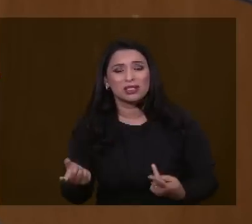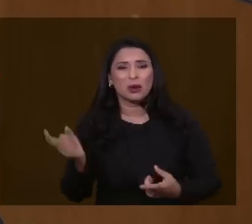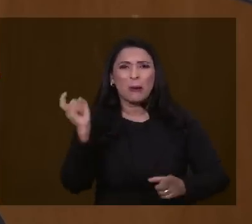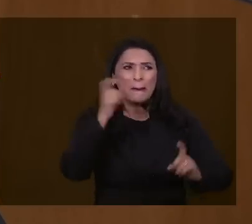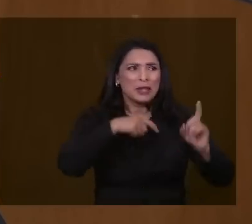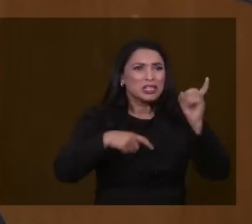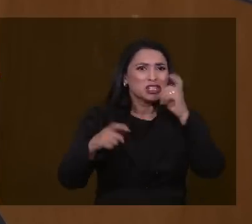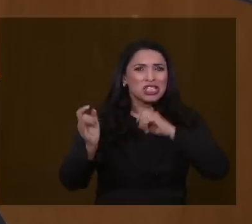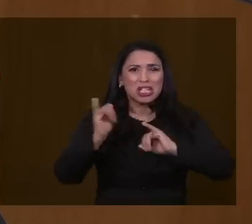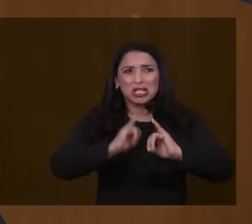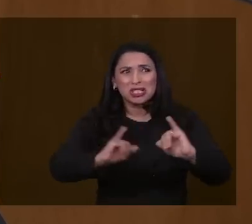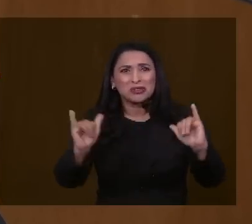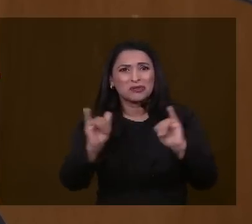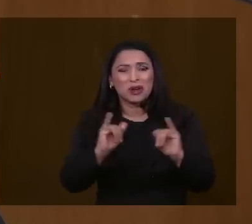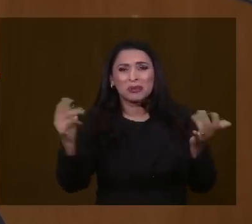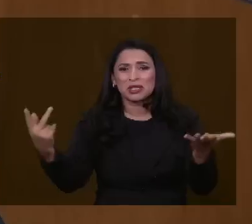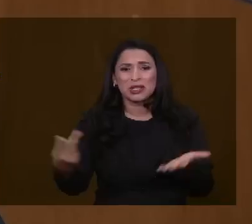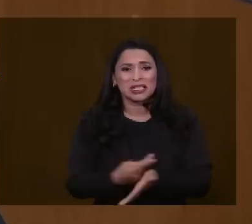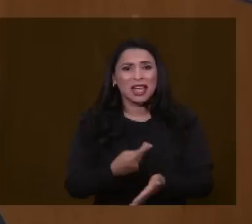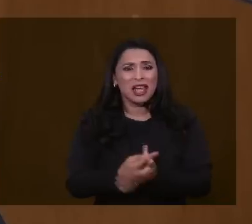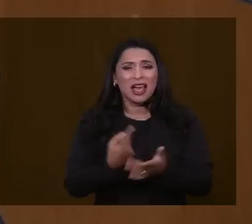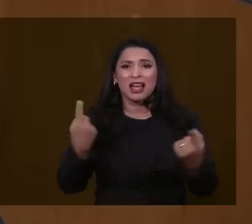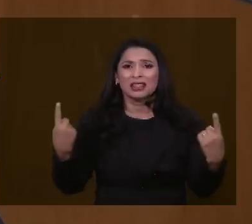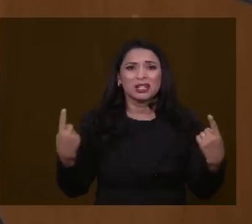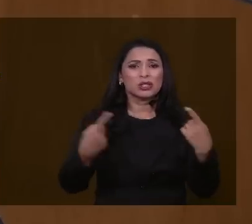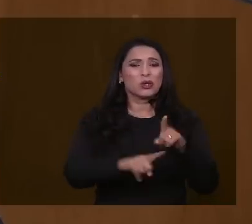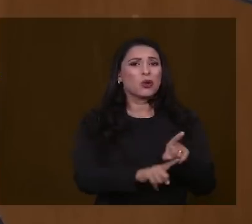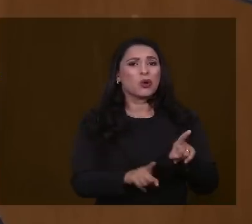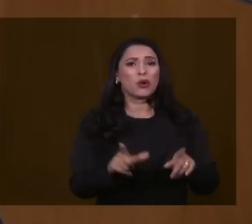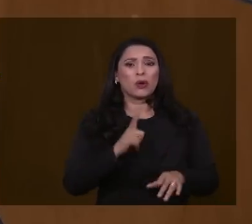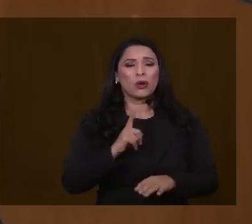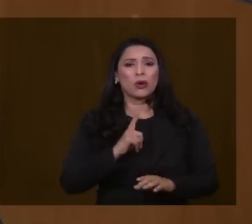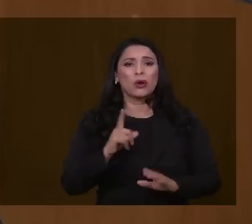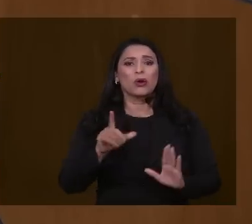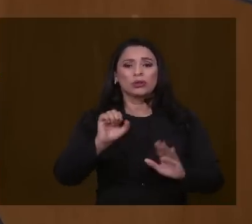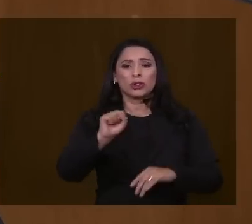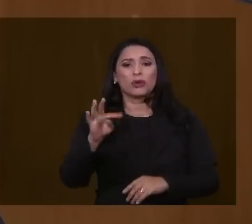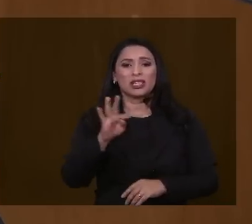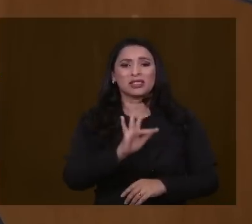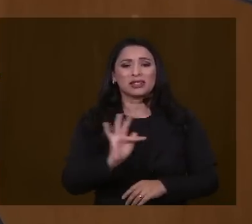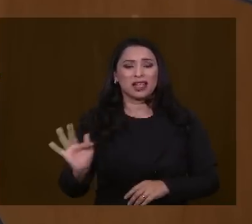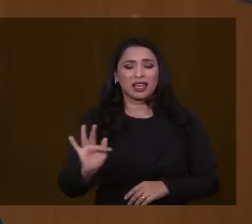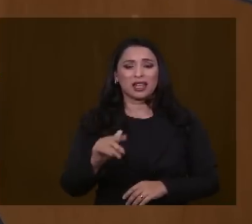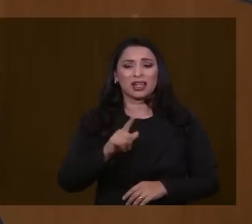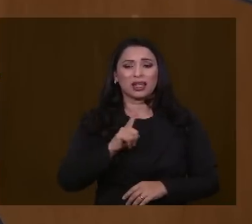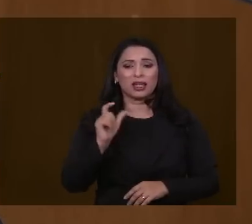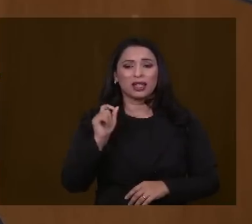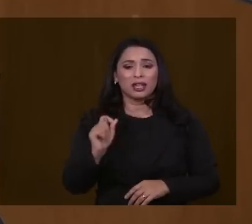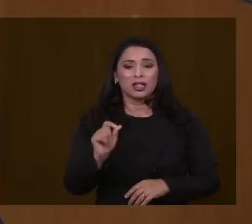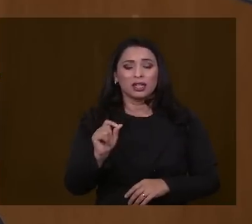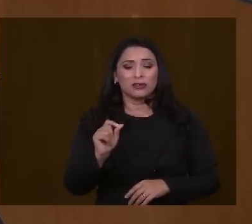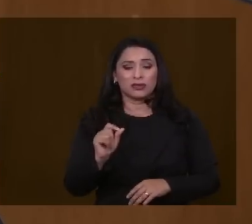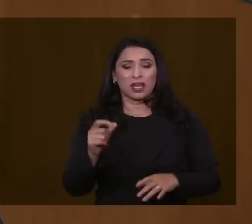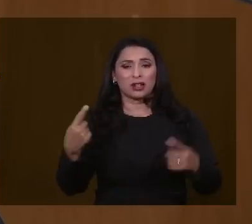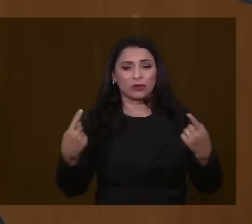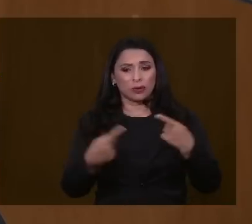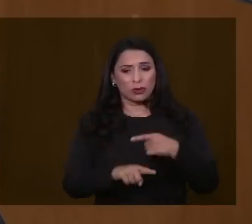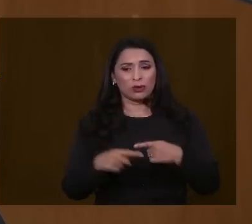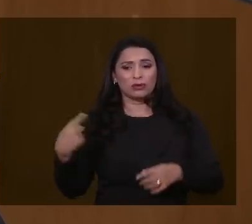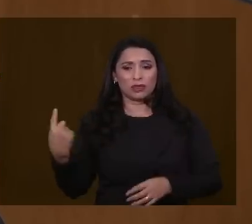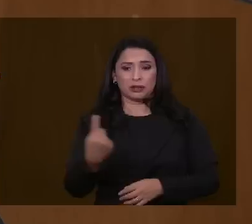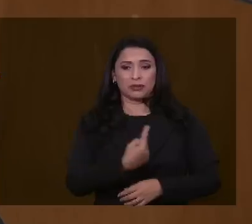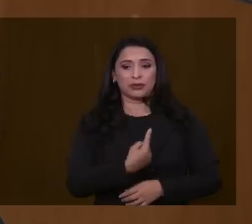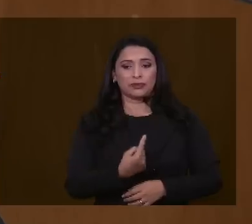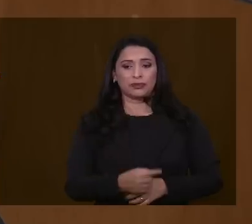disparadas contra os membros desta casa, não raro covardemente endereçadas a parentes de cada um de nós.